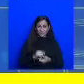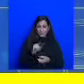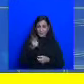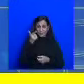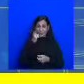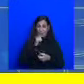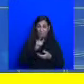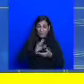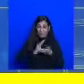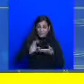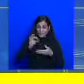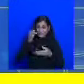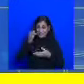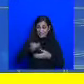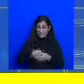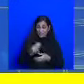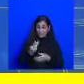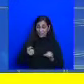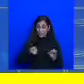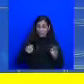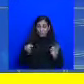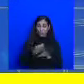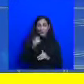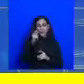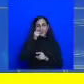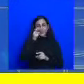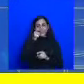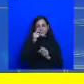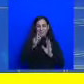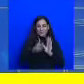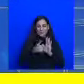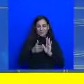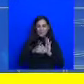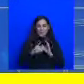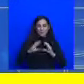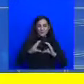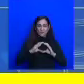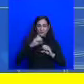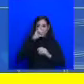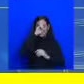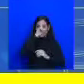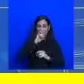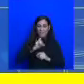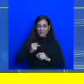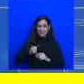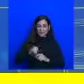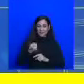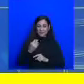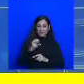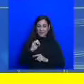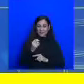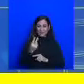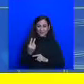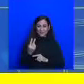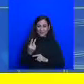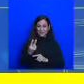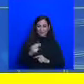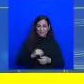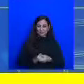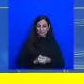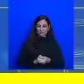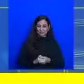Você ganha a partir de 3 acertos, fique de olho na sua aposta. Bola amarela 02, amarela número